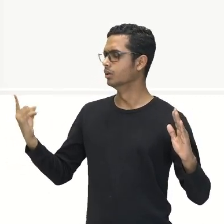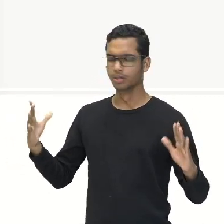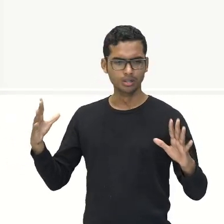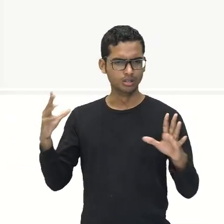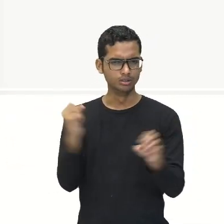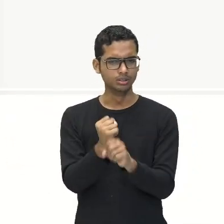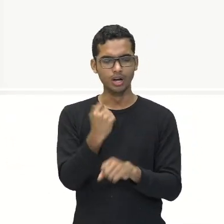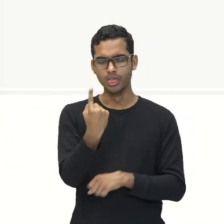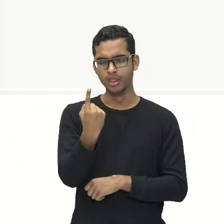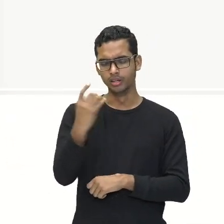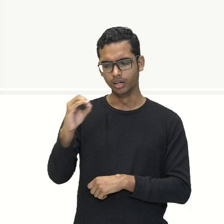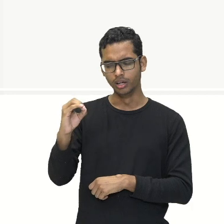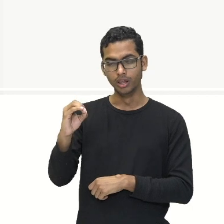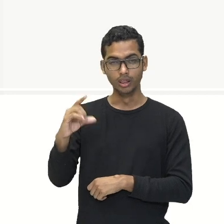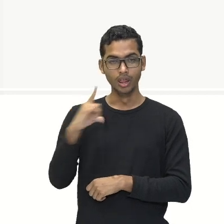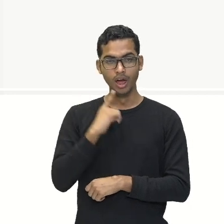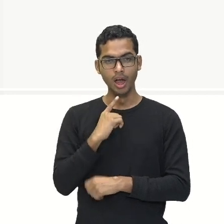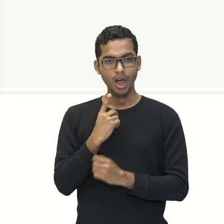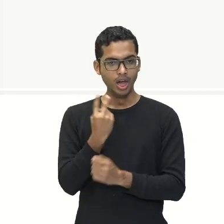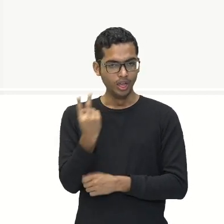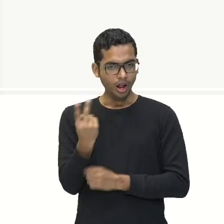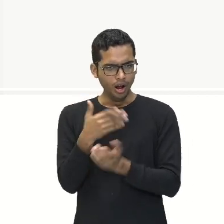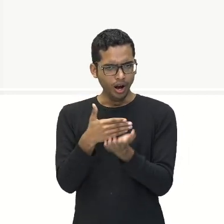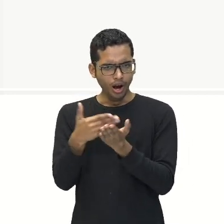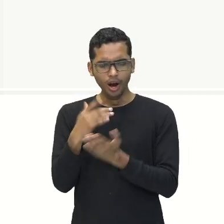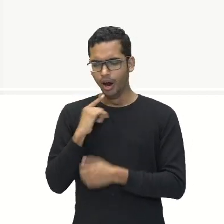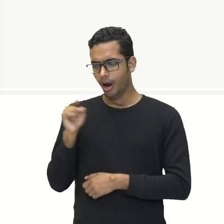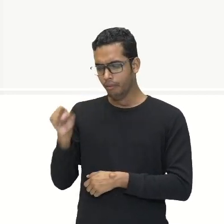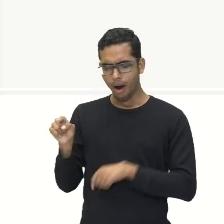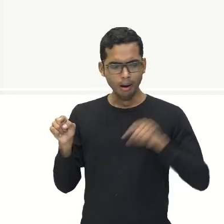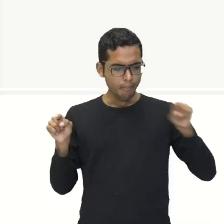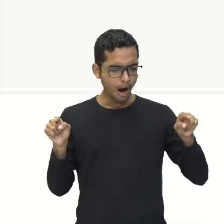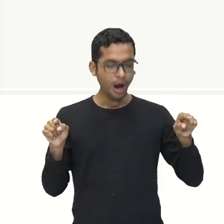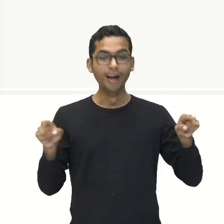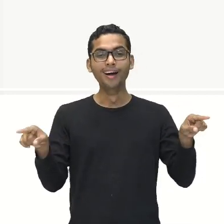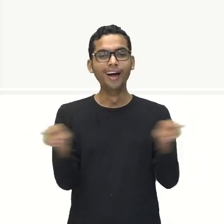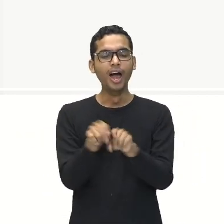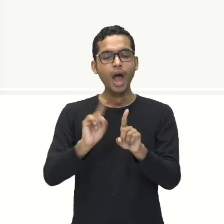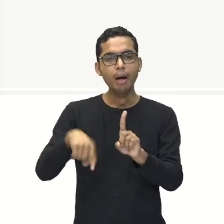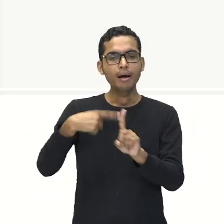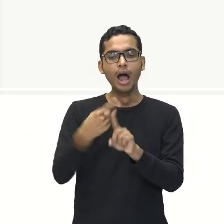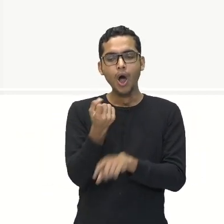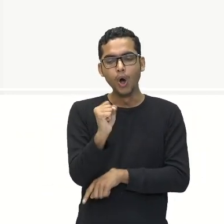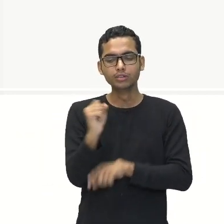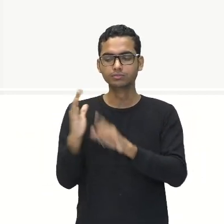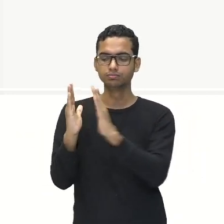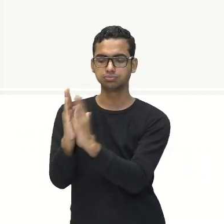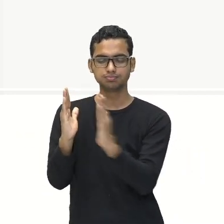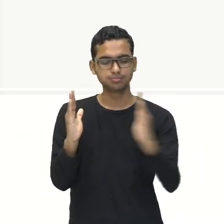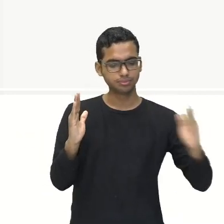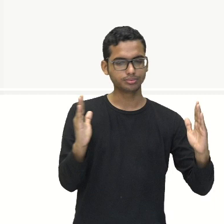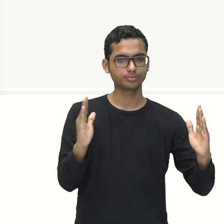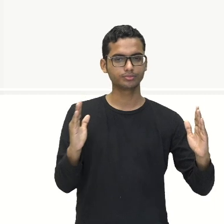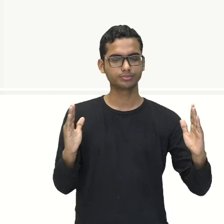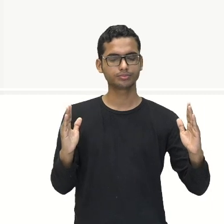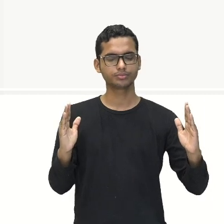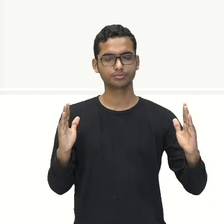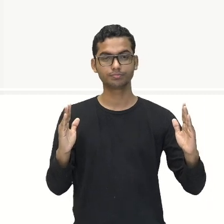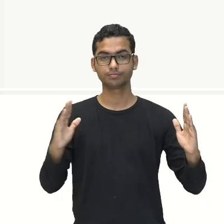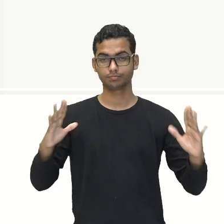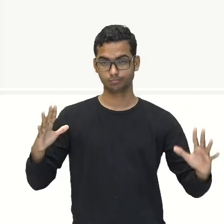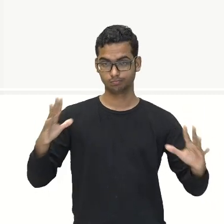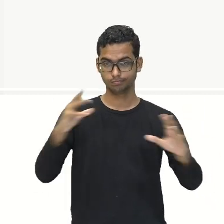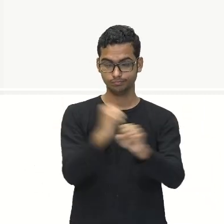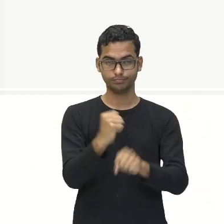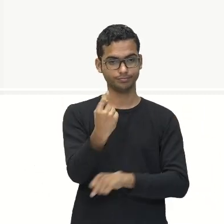né? Porque eu tenho os 2 aqui das extremidades e tenho mais 8 no meio. Então, é um total de 10